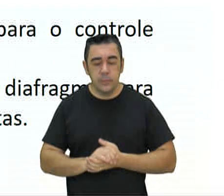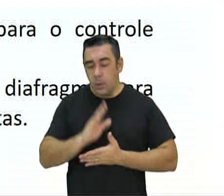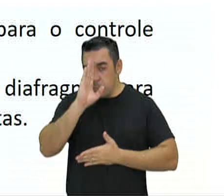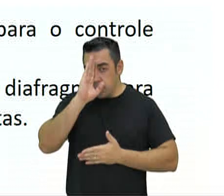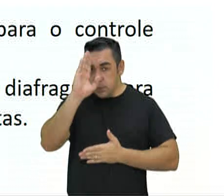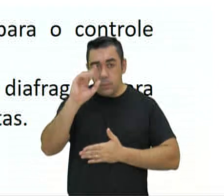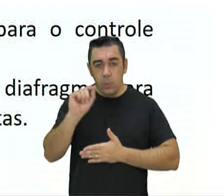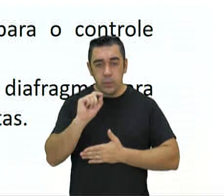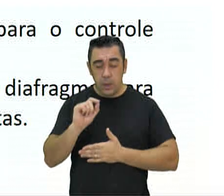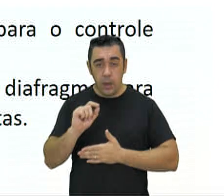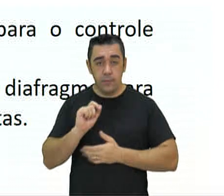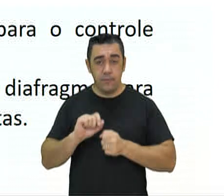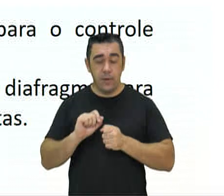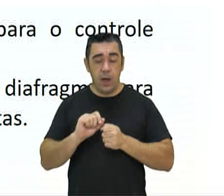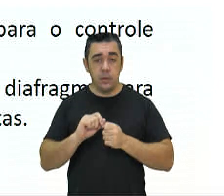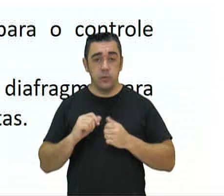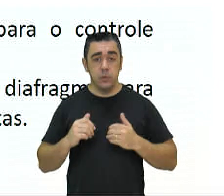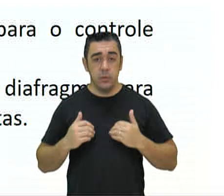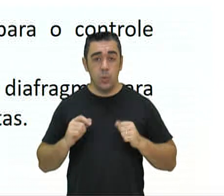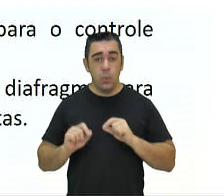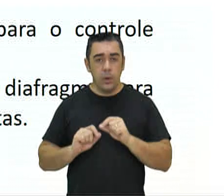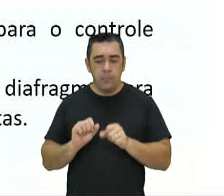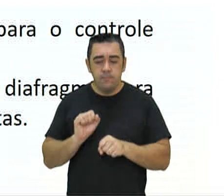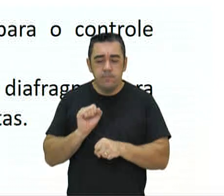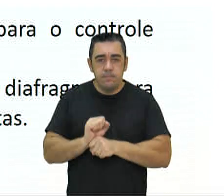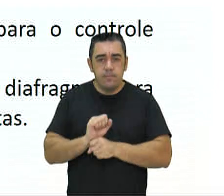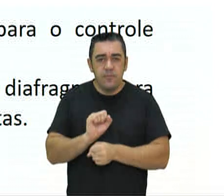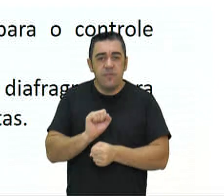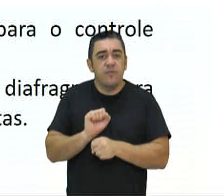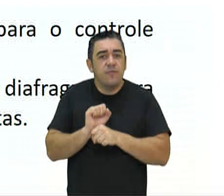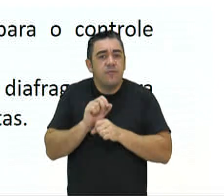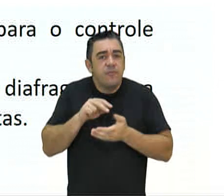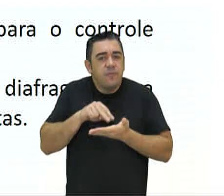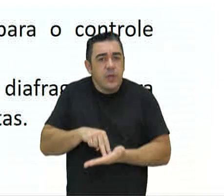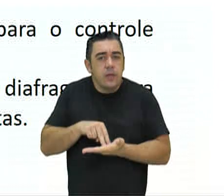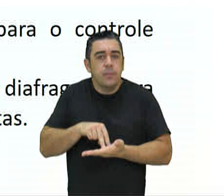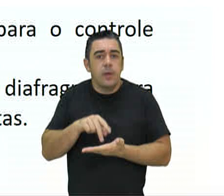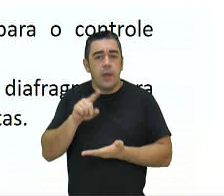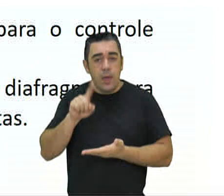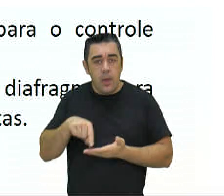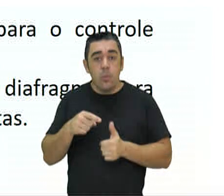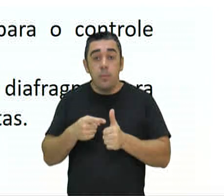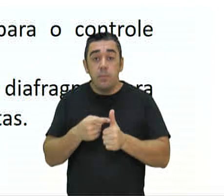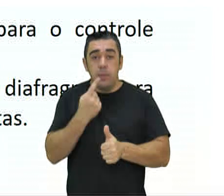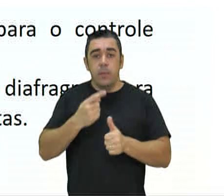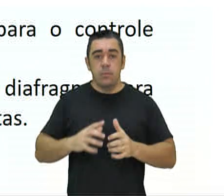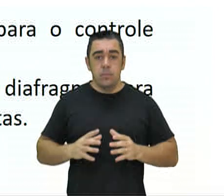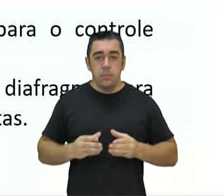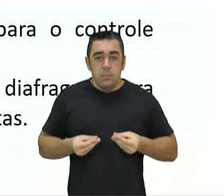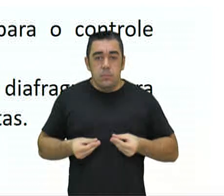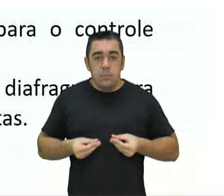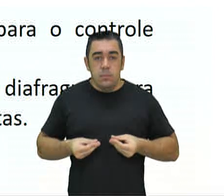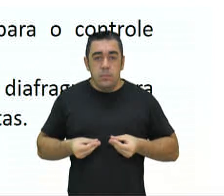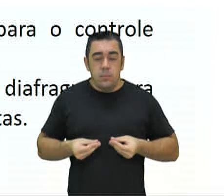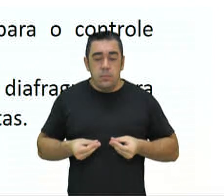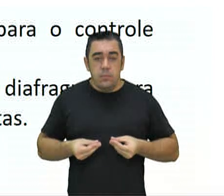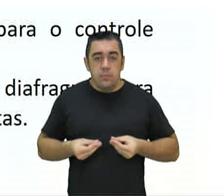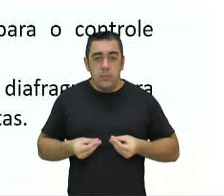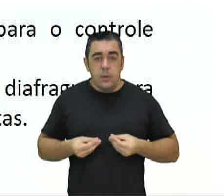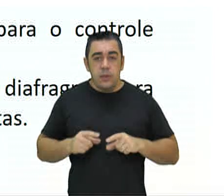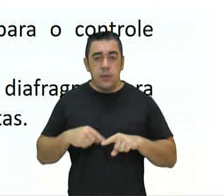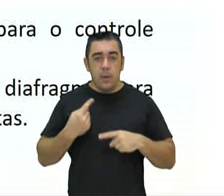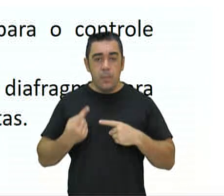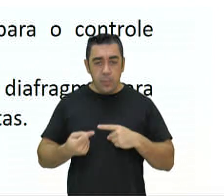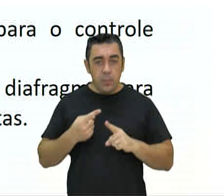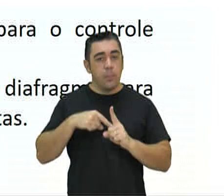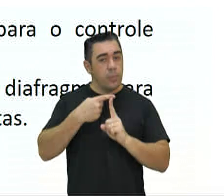músculos da instabilidade do core. Estudos mostram que o diafragma é o primeiro que se contrai, logo em seguida os músculos da